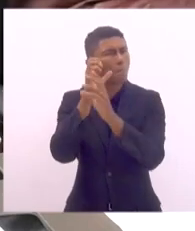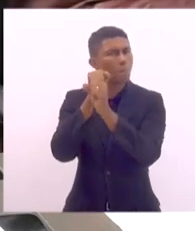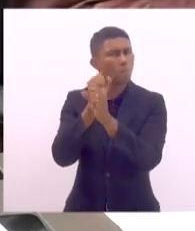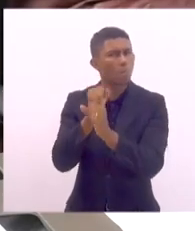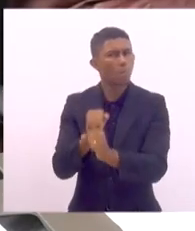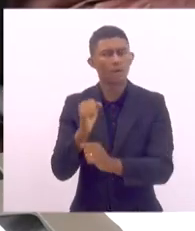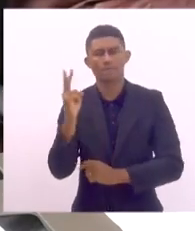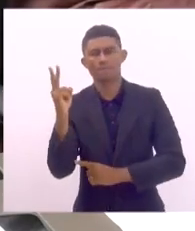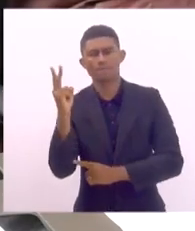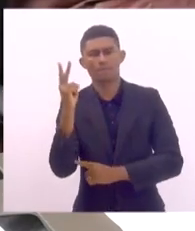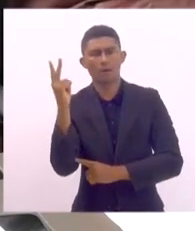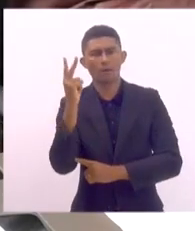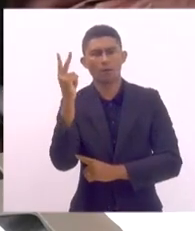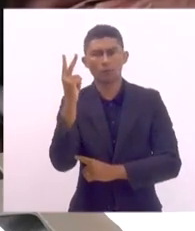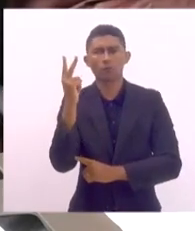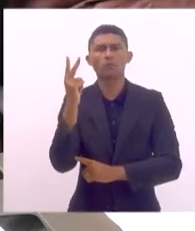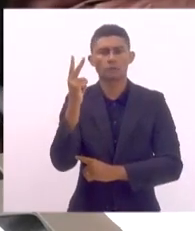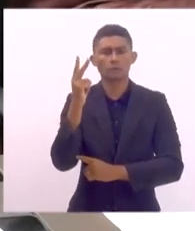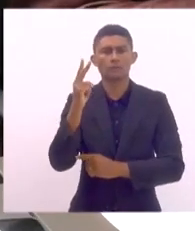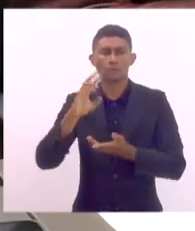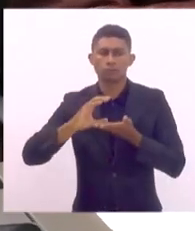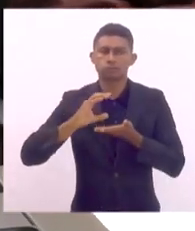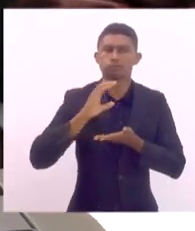o valor que sai.